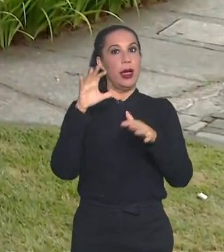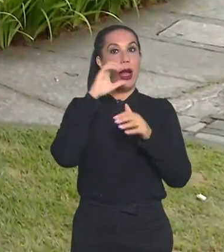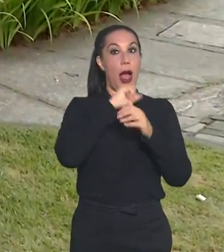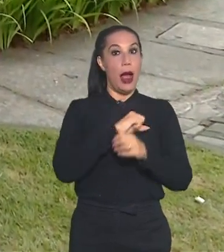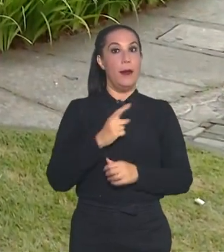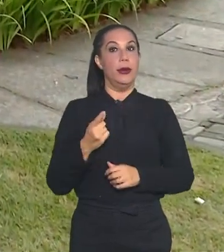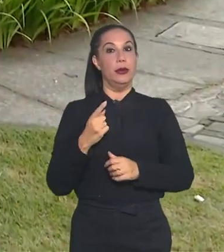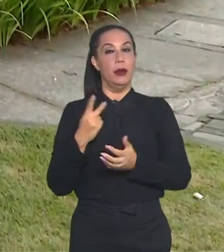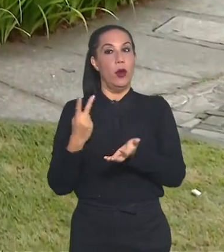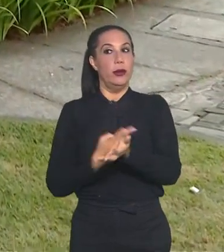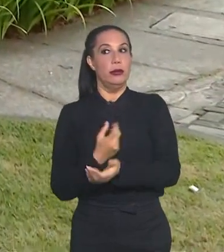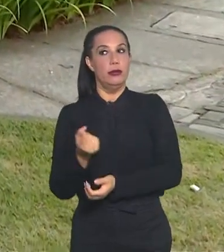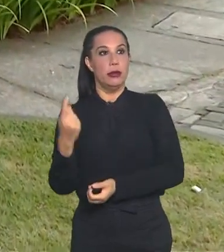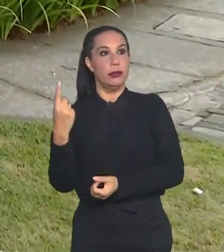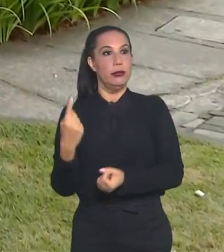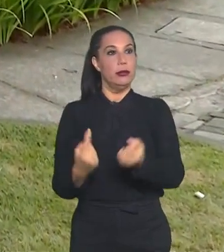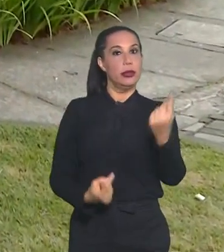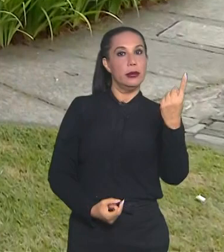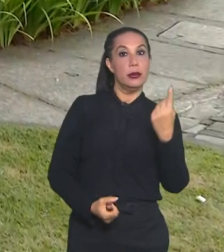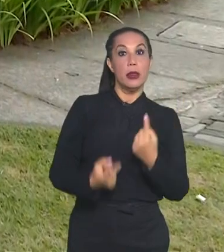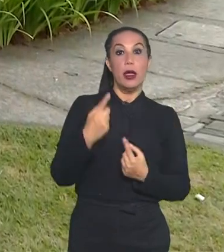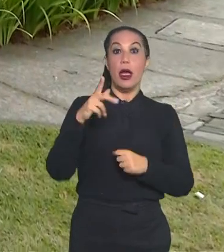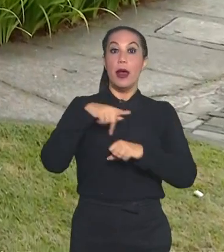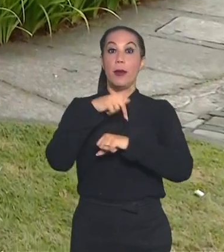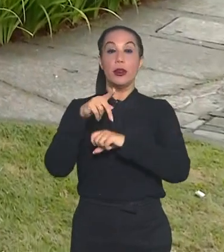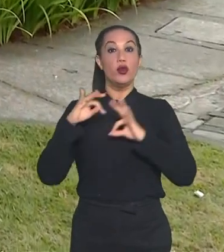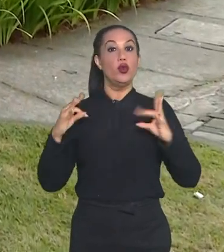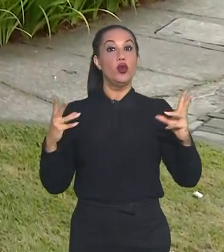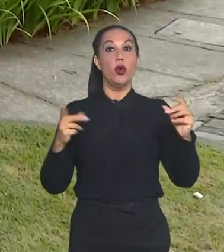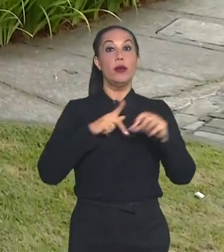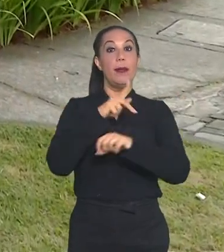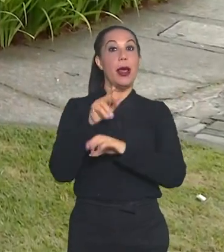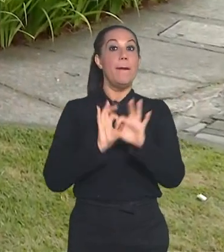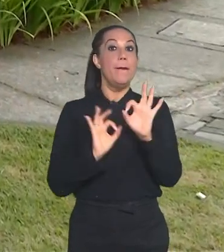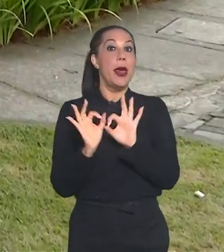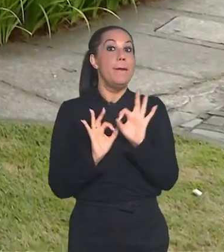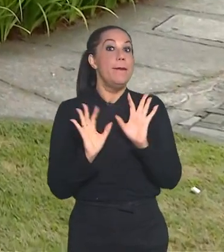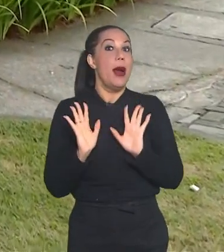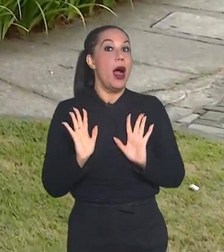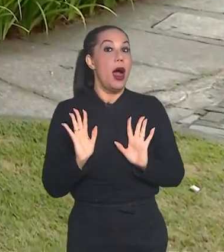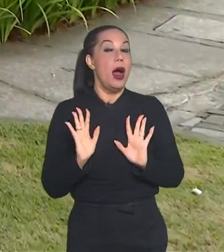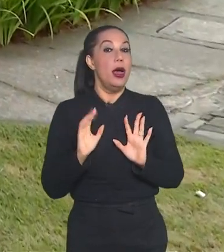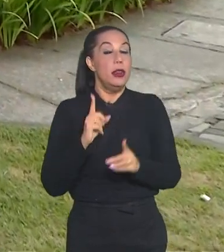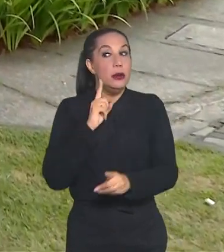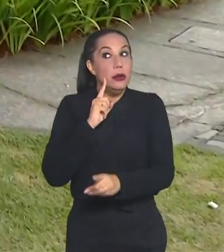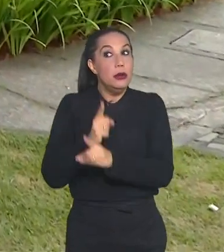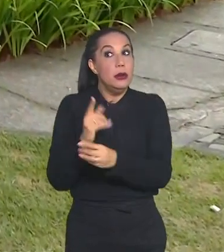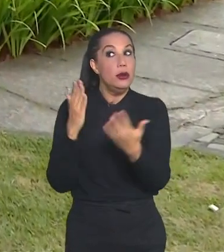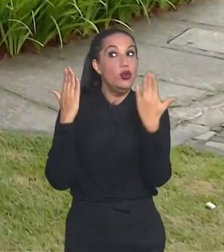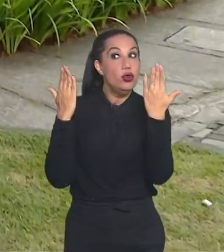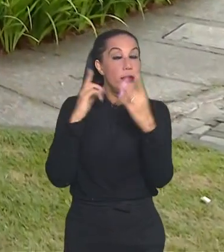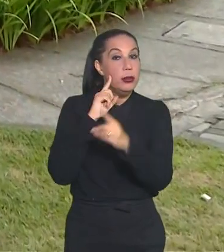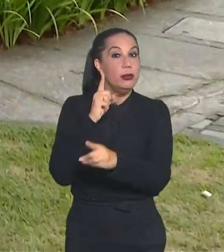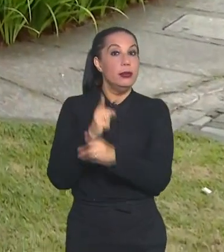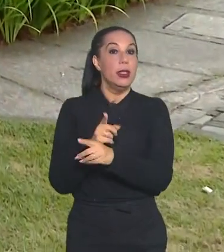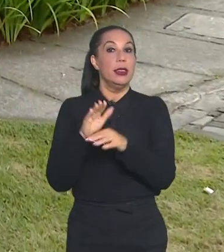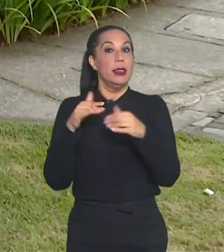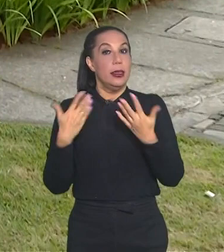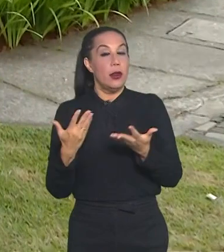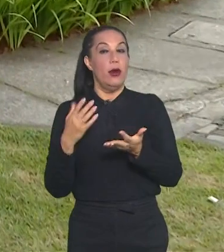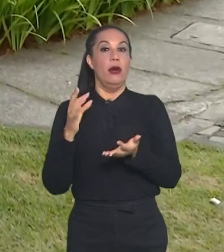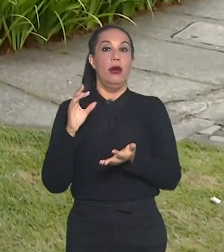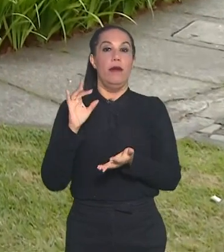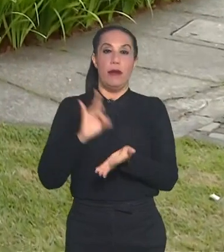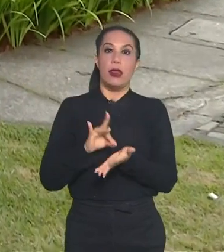endêmicas. Então, é muito importante que todos os países se preparem para poder fazer a confirmação de casos suspeitos. Então, na